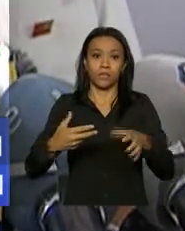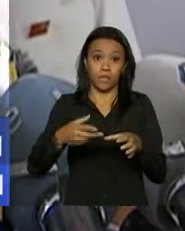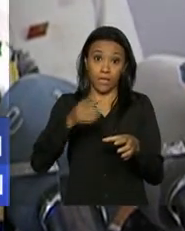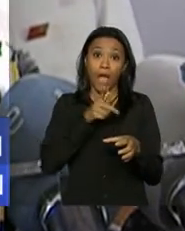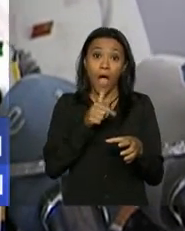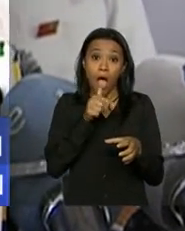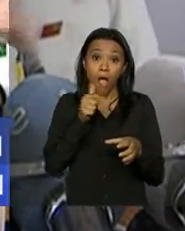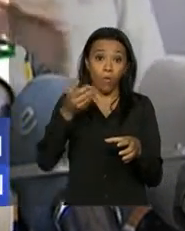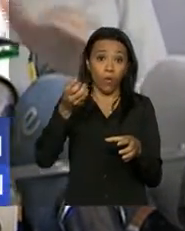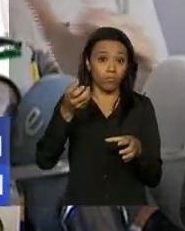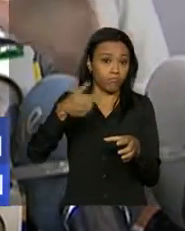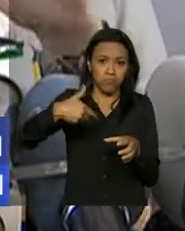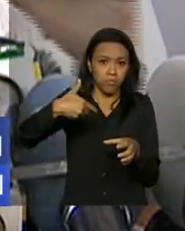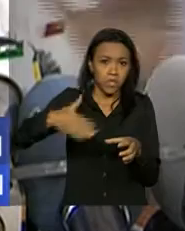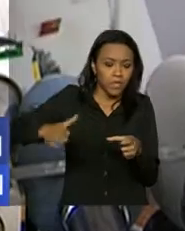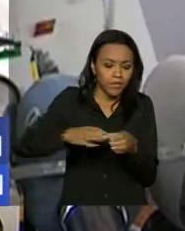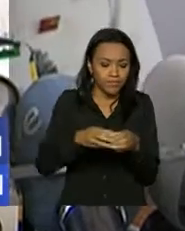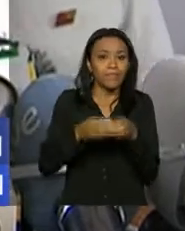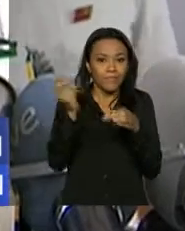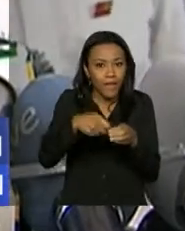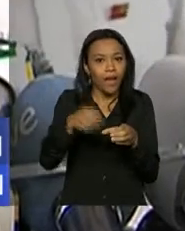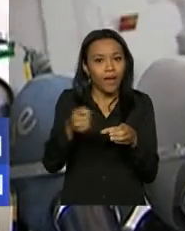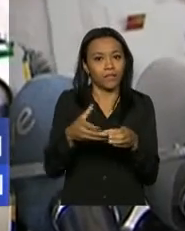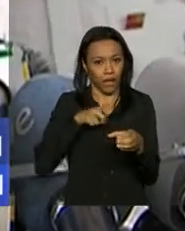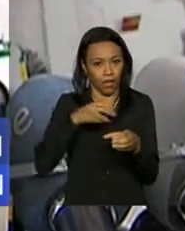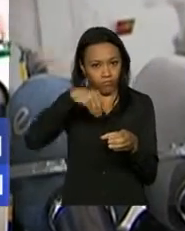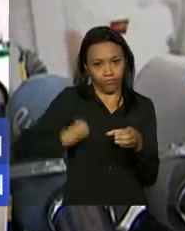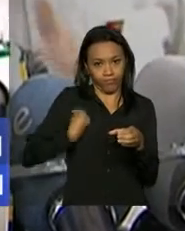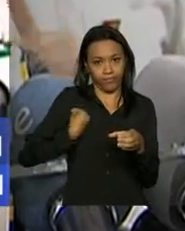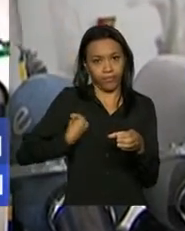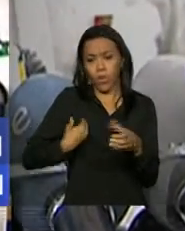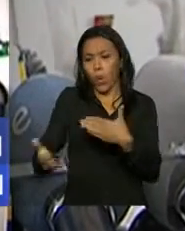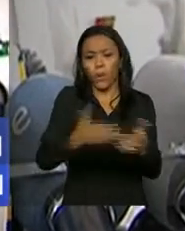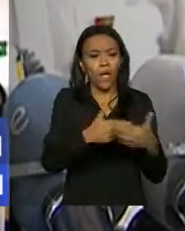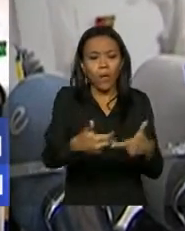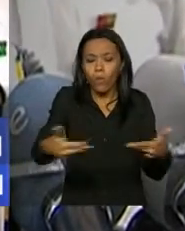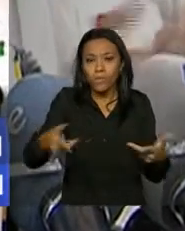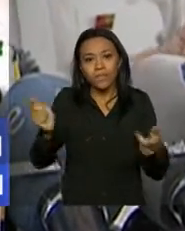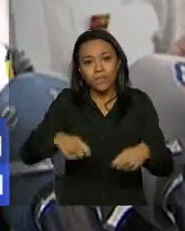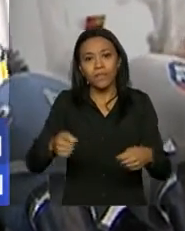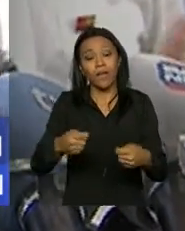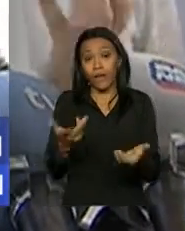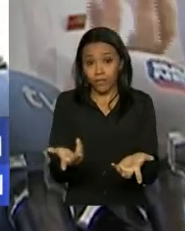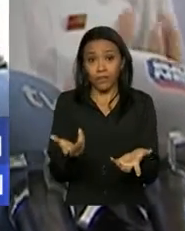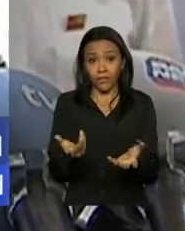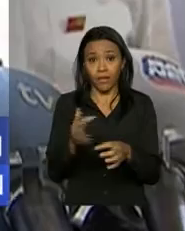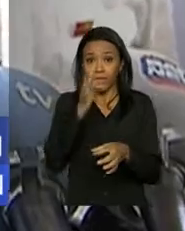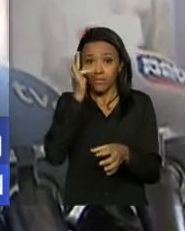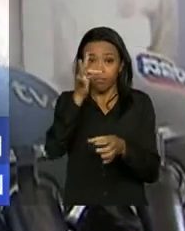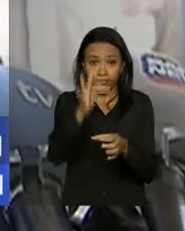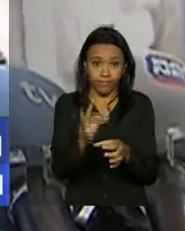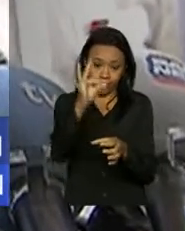reúna água, qualquer forma de material permite que ele sobreviva, até planta. Se a